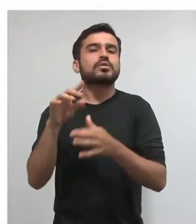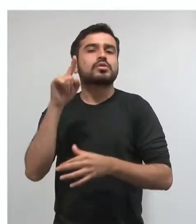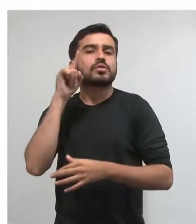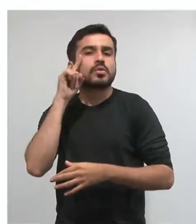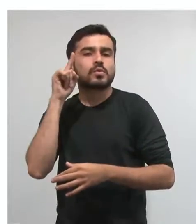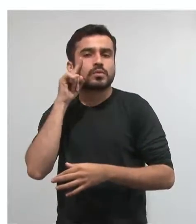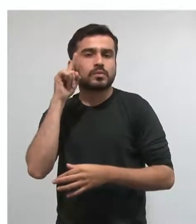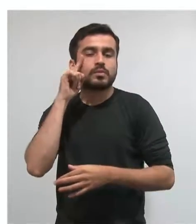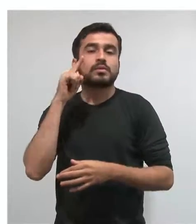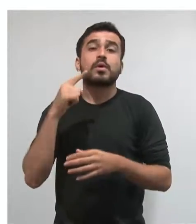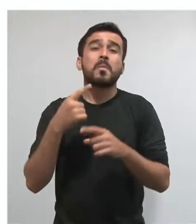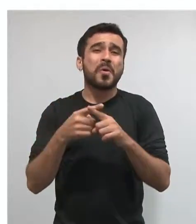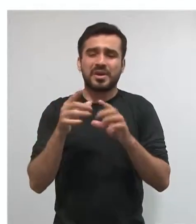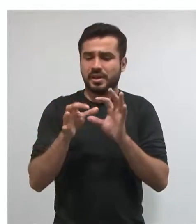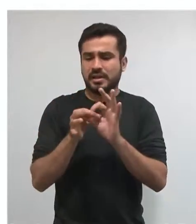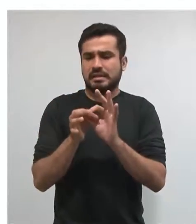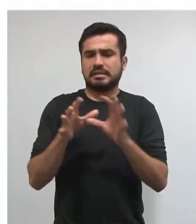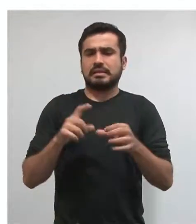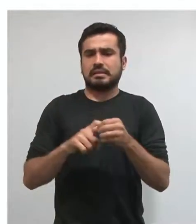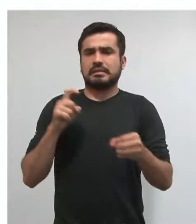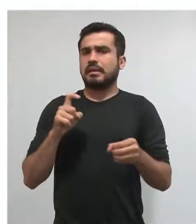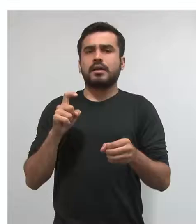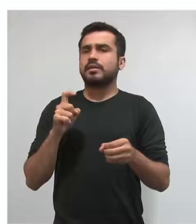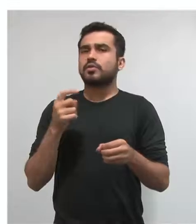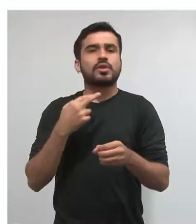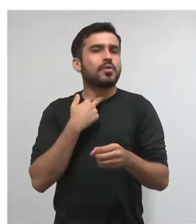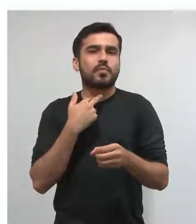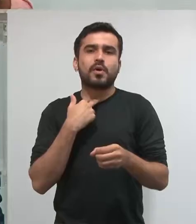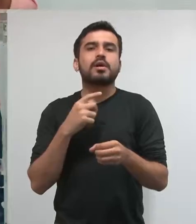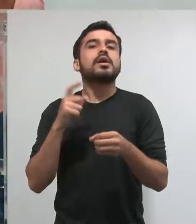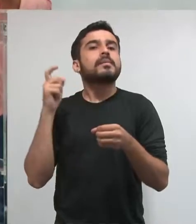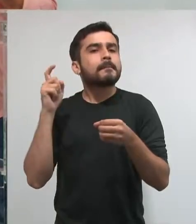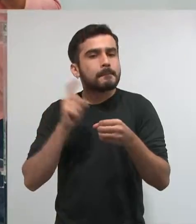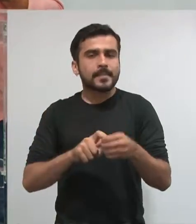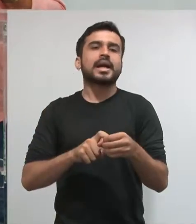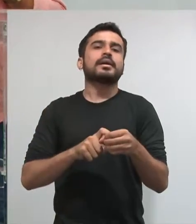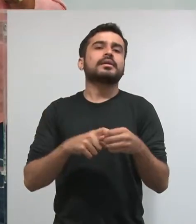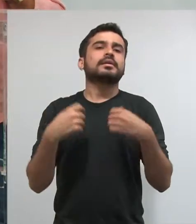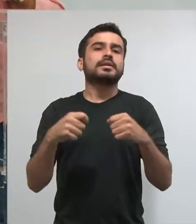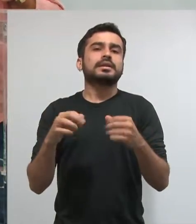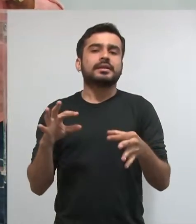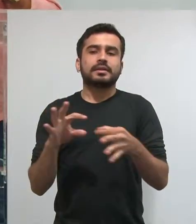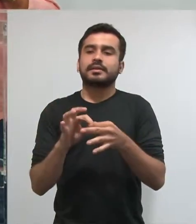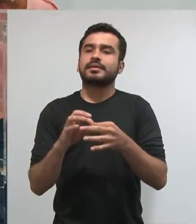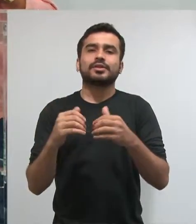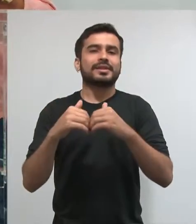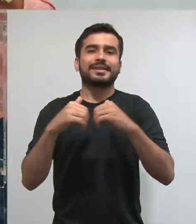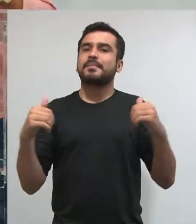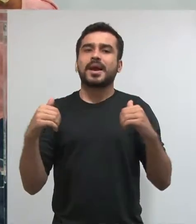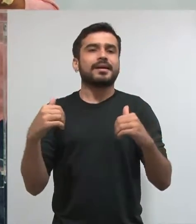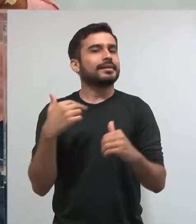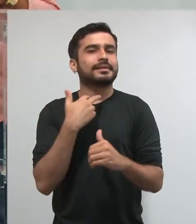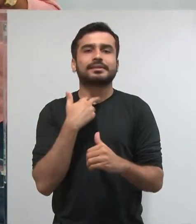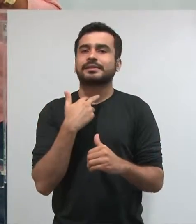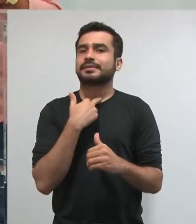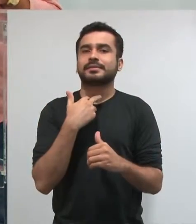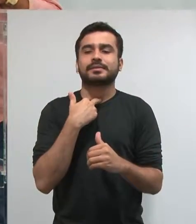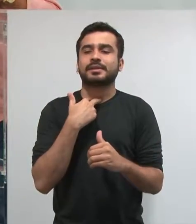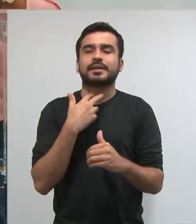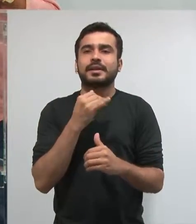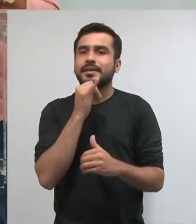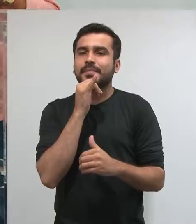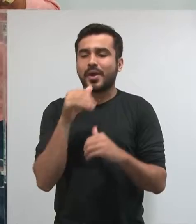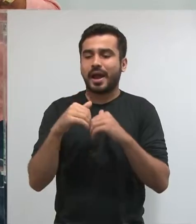cotidiana, por que indissociável da prática cotidiana? Porque ela não deve estar separada, ela não deve estar como uma